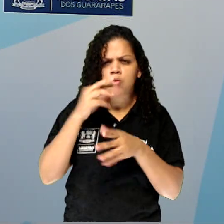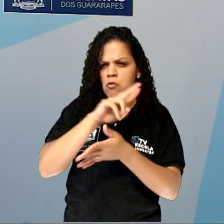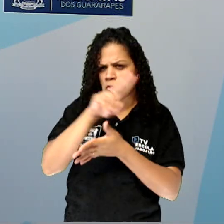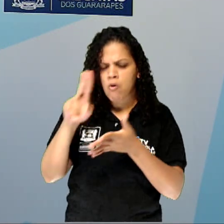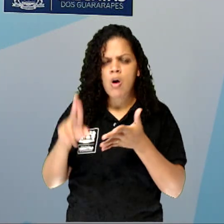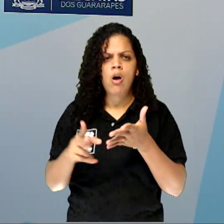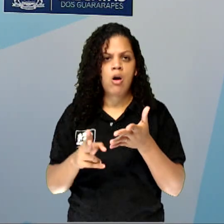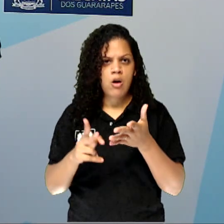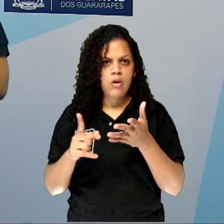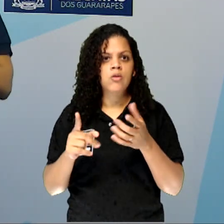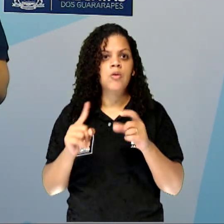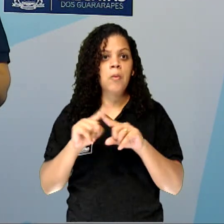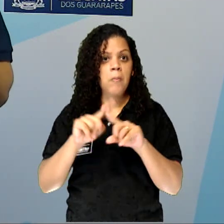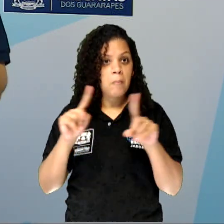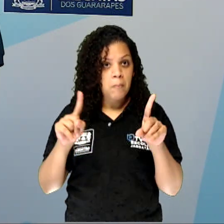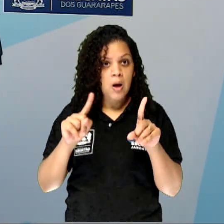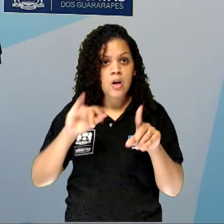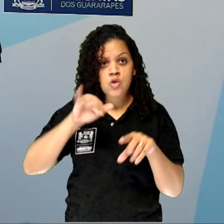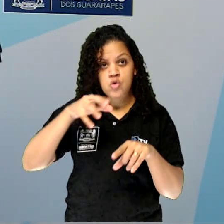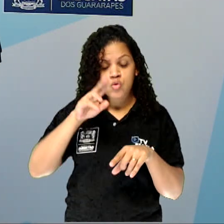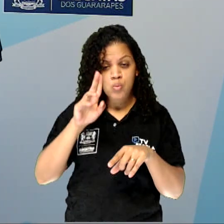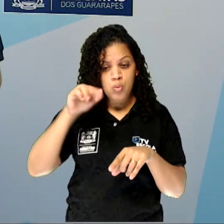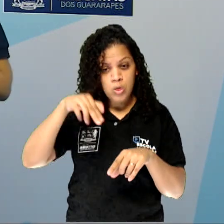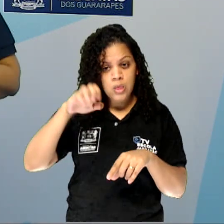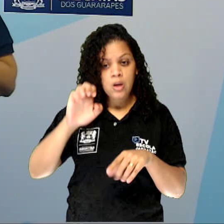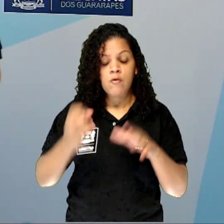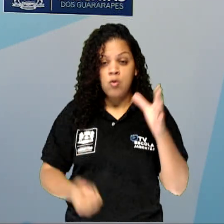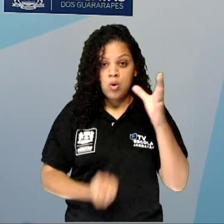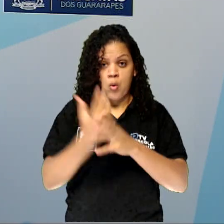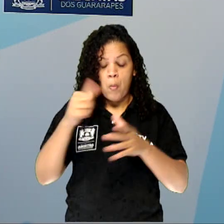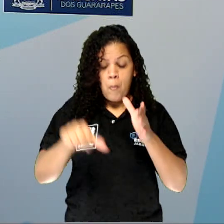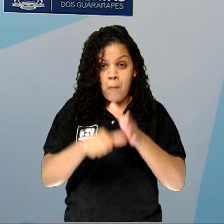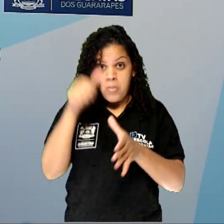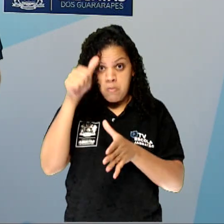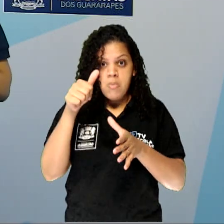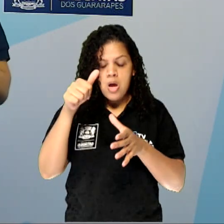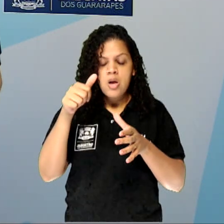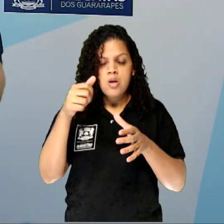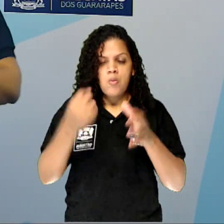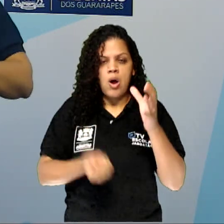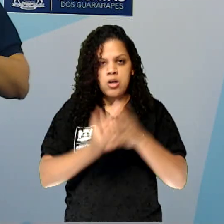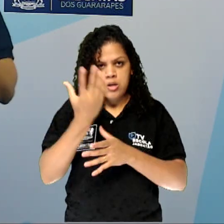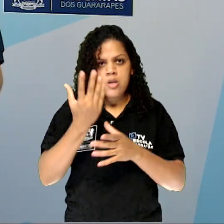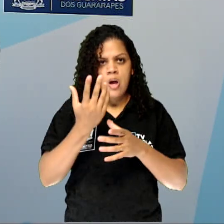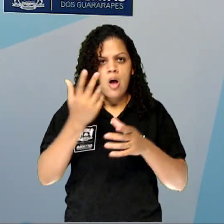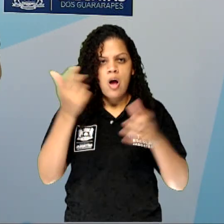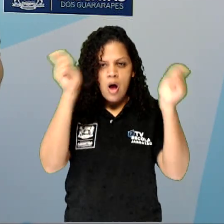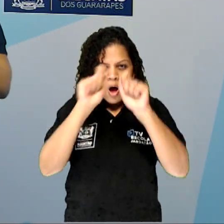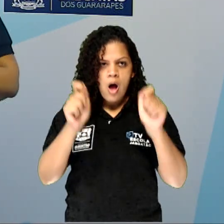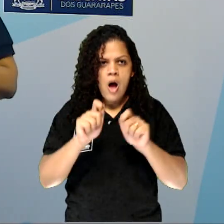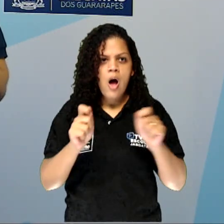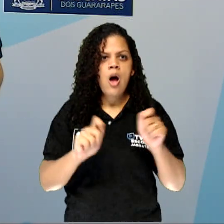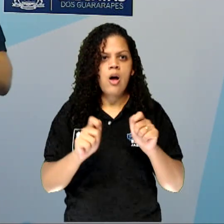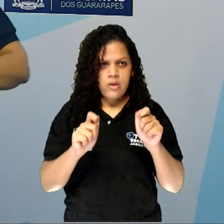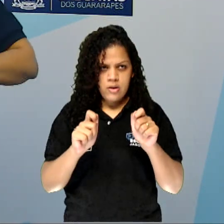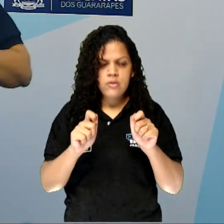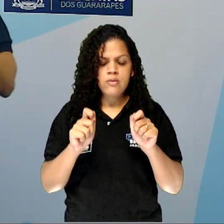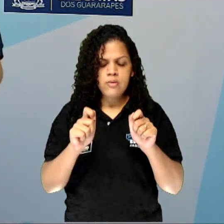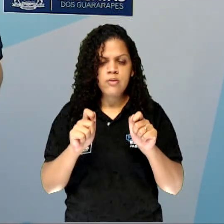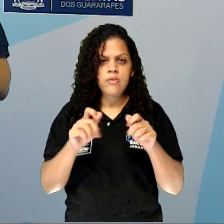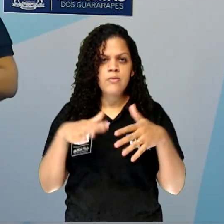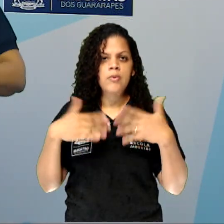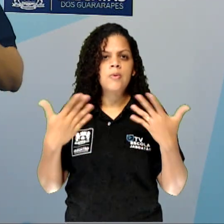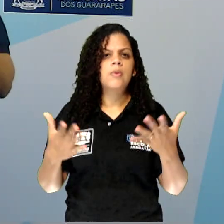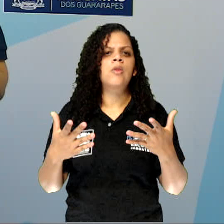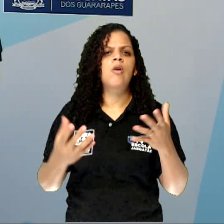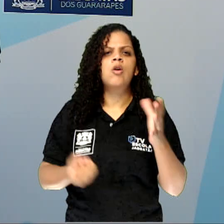a Namjoon Paik, né, como o precursor, né, desse tipo de arte. Então, ele começou a fazer experimentos, né, com